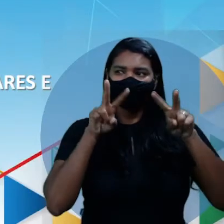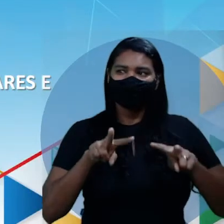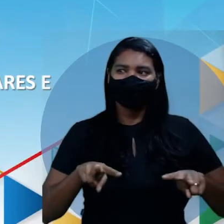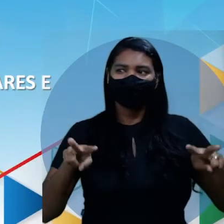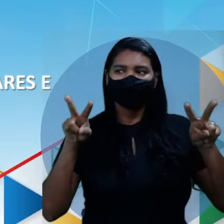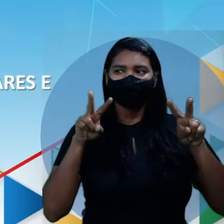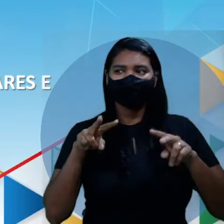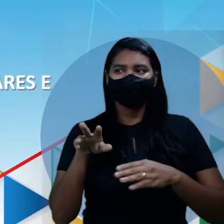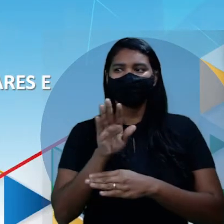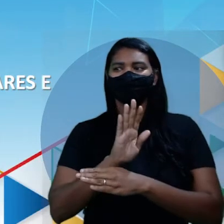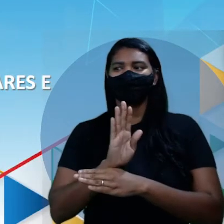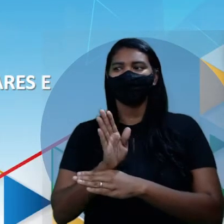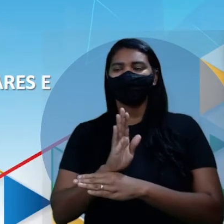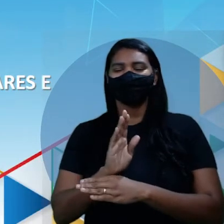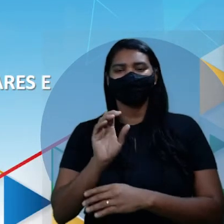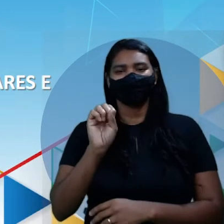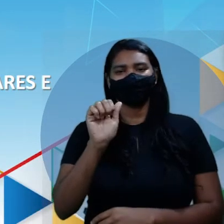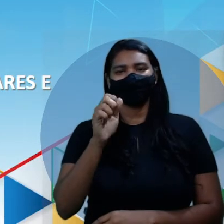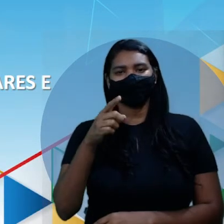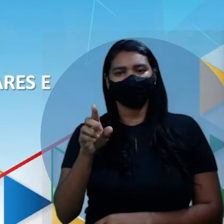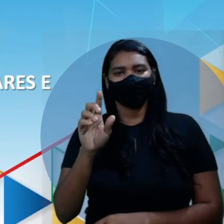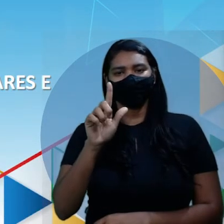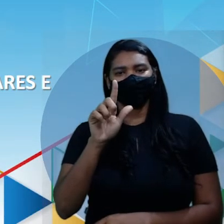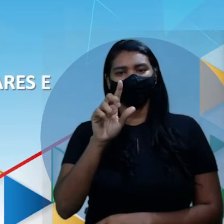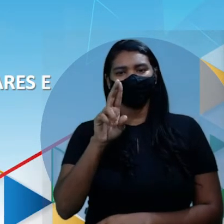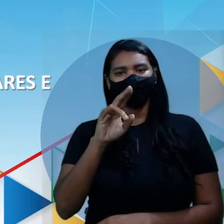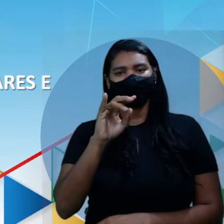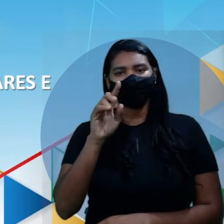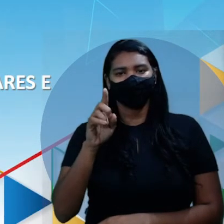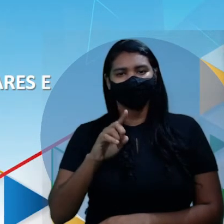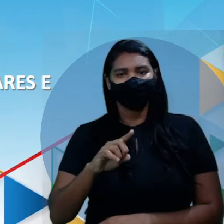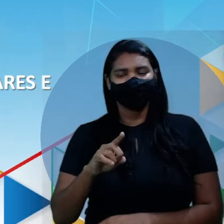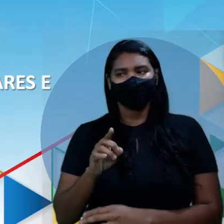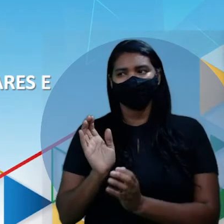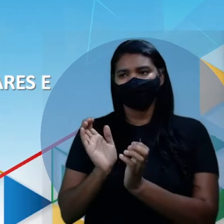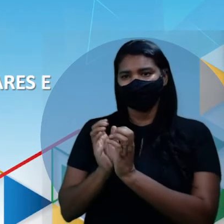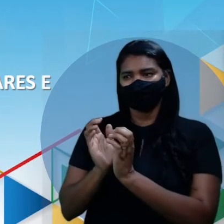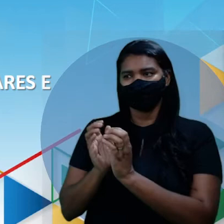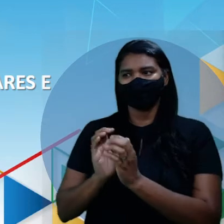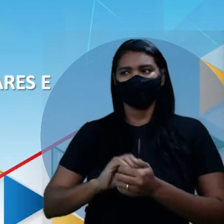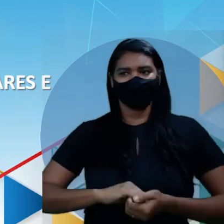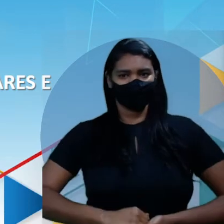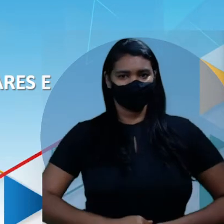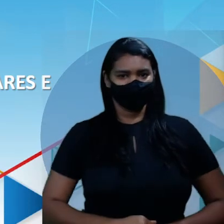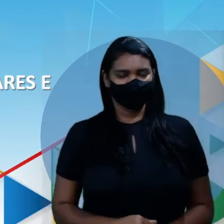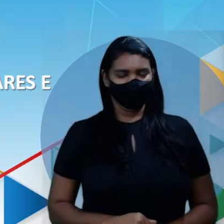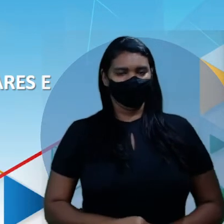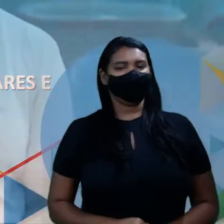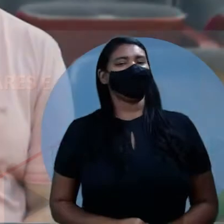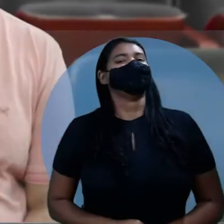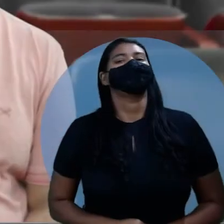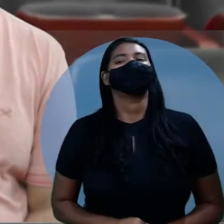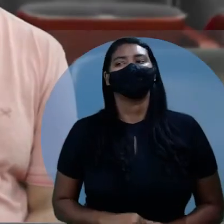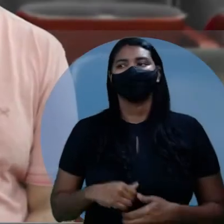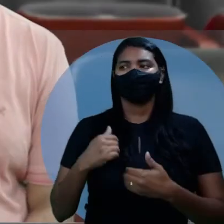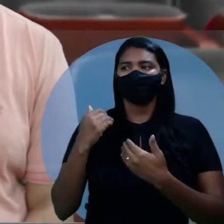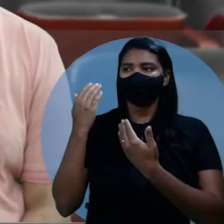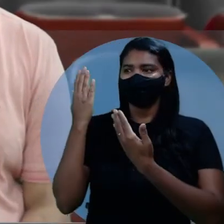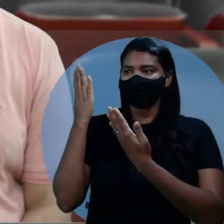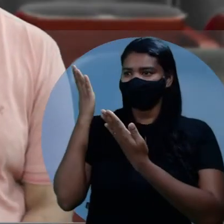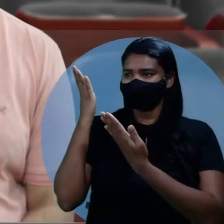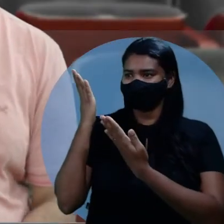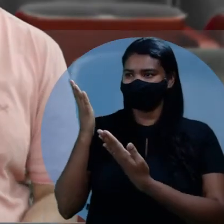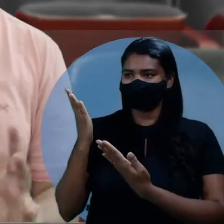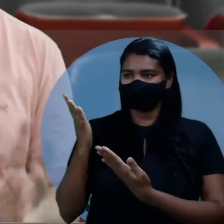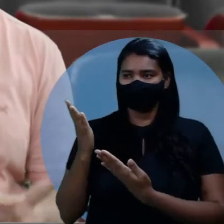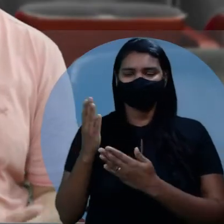ver cinema São Luís, marco artístico de Pernambuco. É isso aí, cinema São Luís, marco artístico de Pernambuco, e